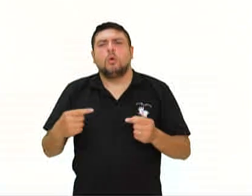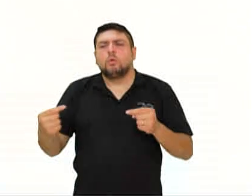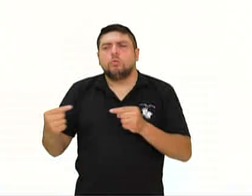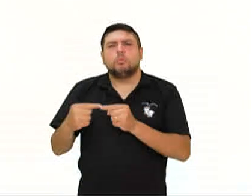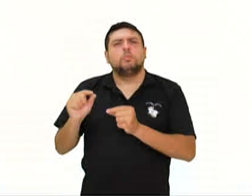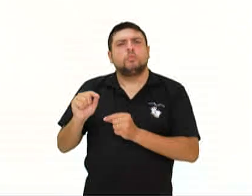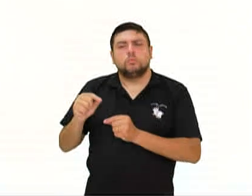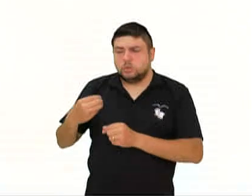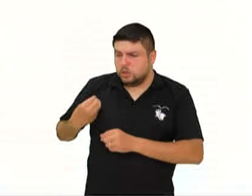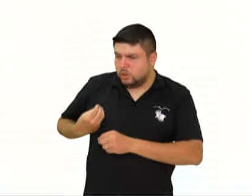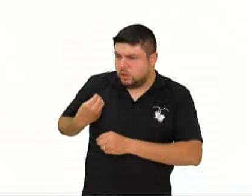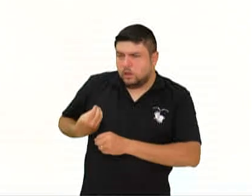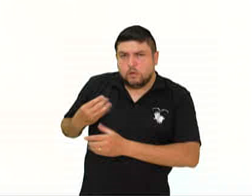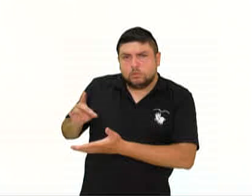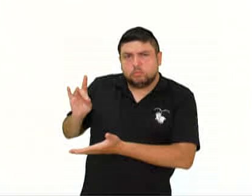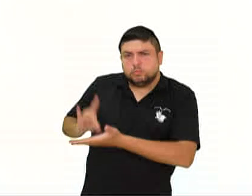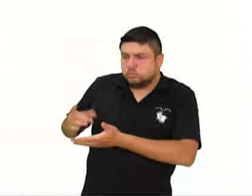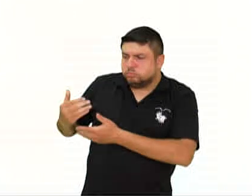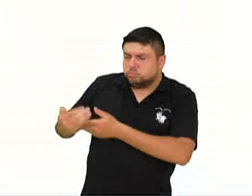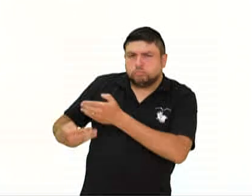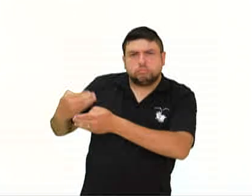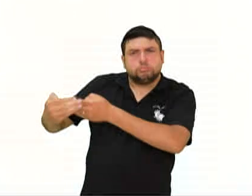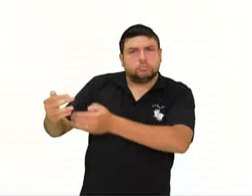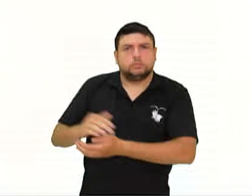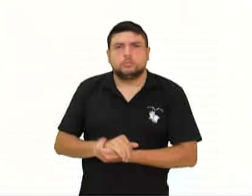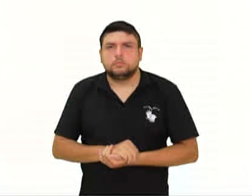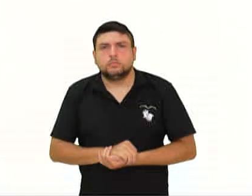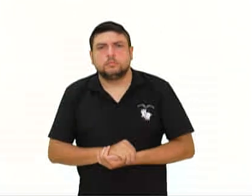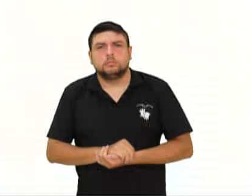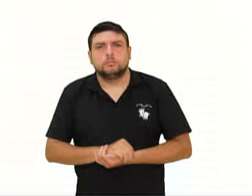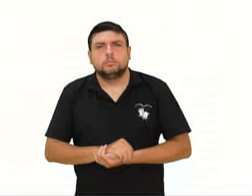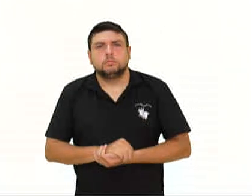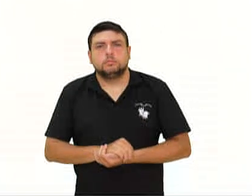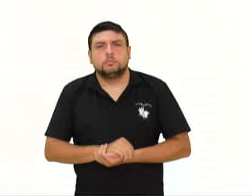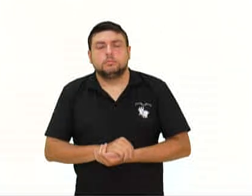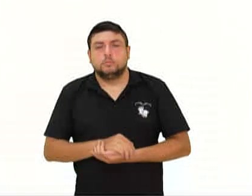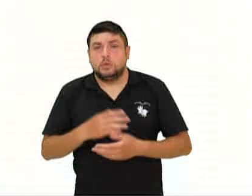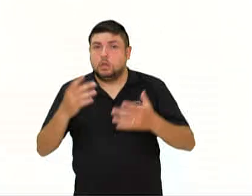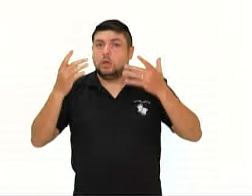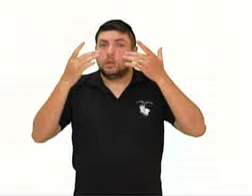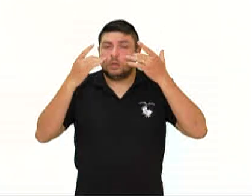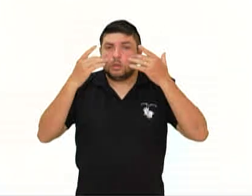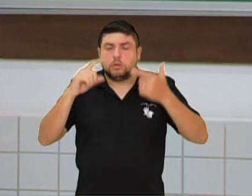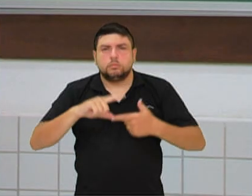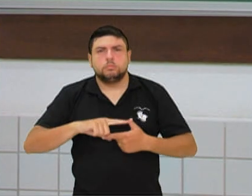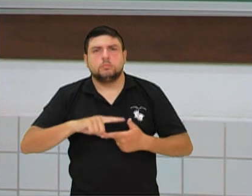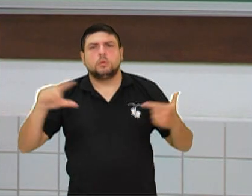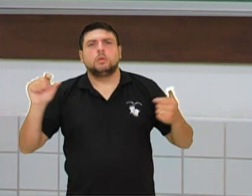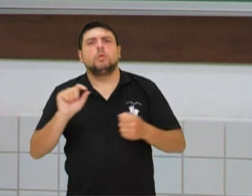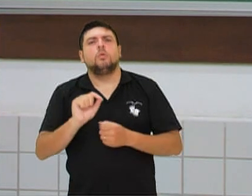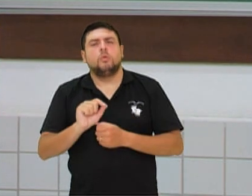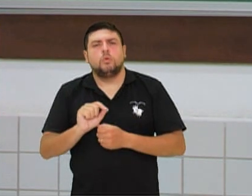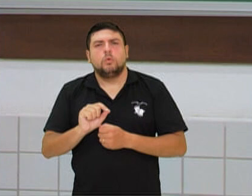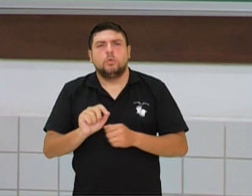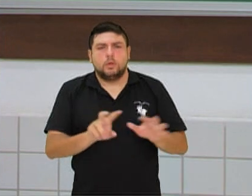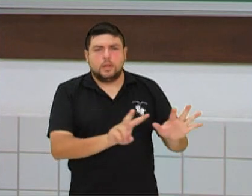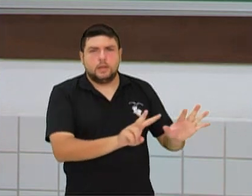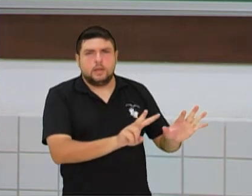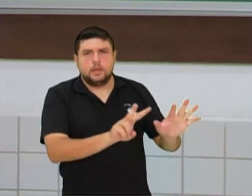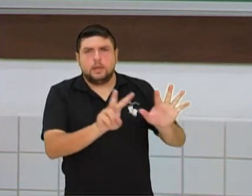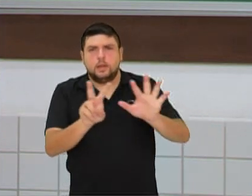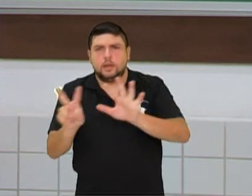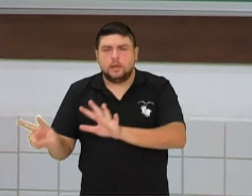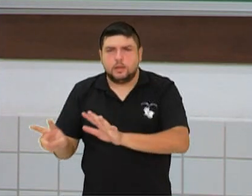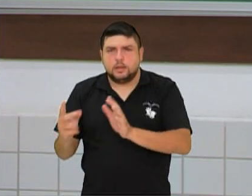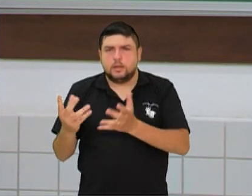ao improviso. Então, o teatro moderno ele foi justamente criado ali na semana de 22, lembra a Semana da